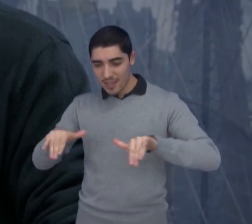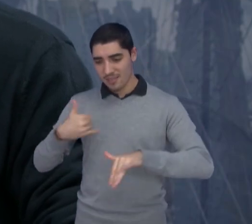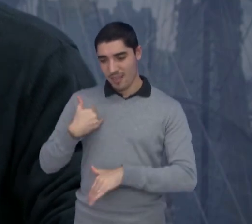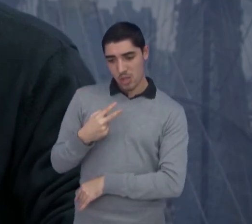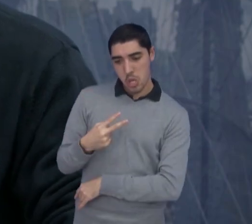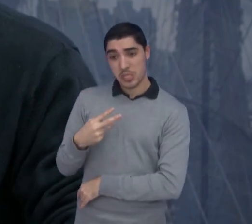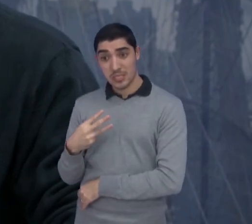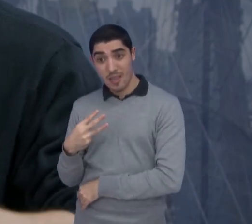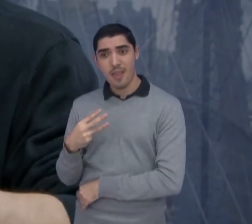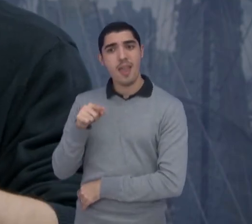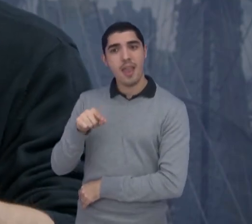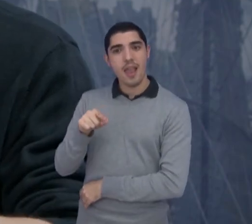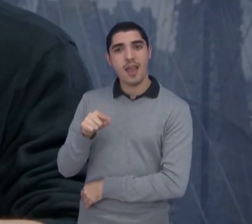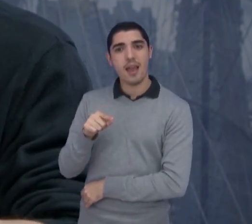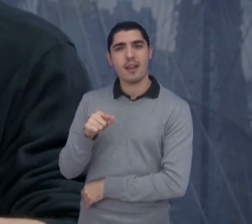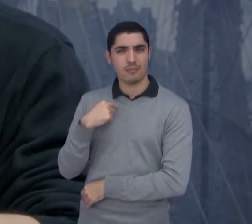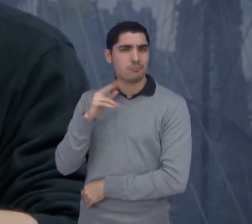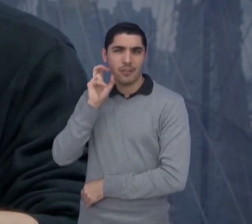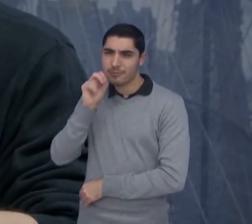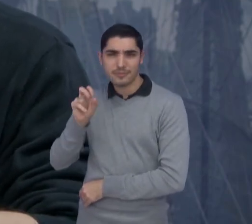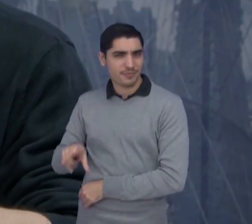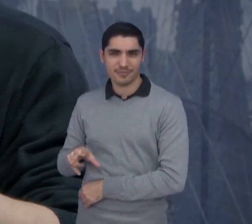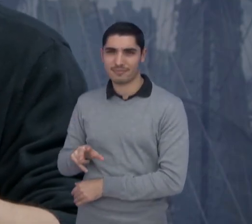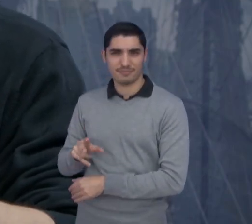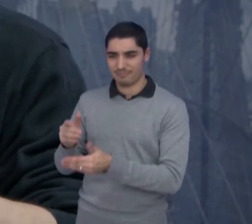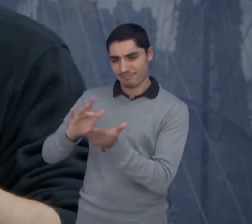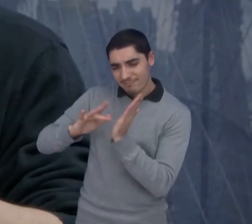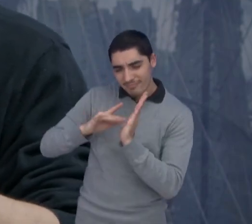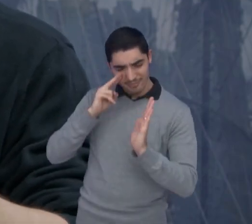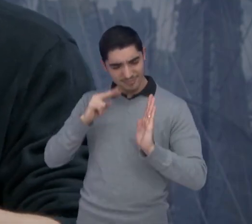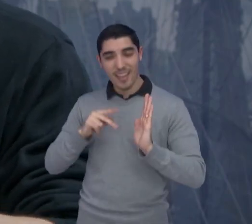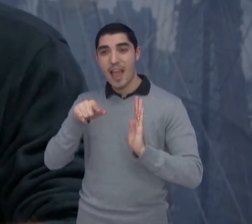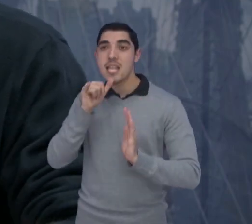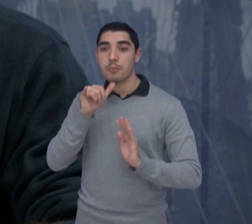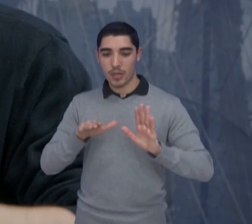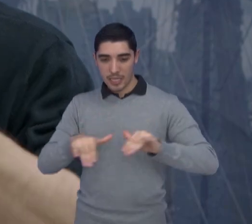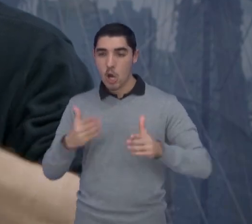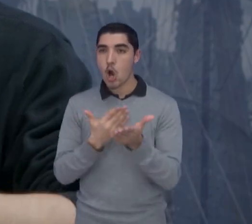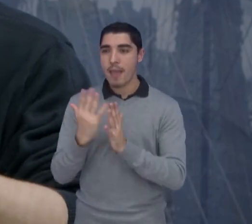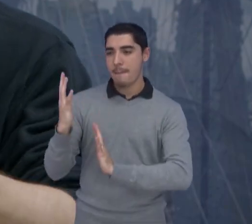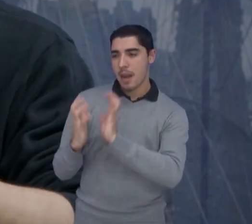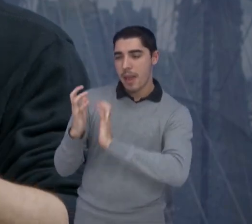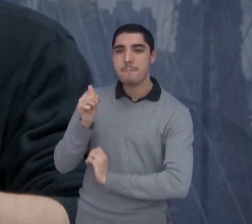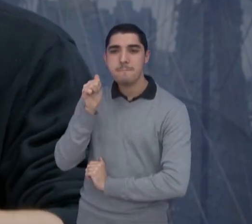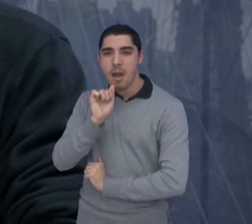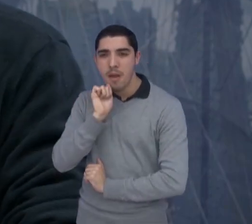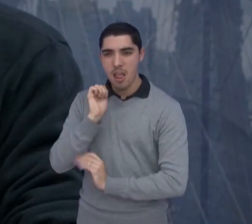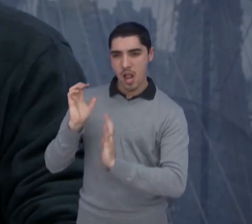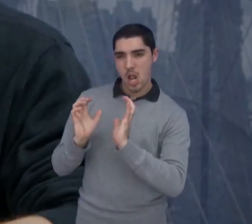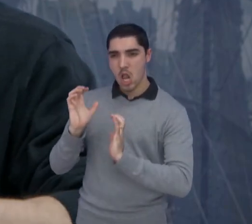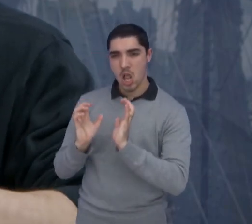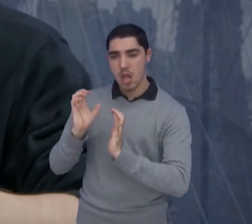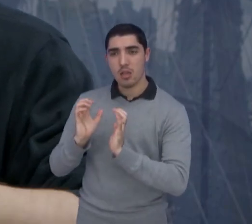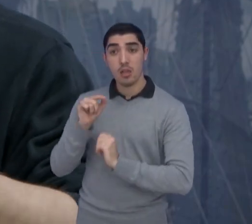que começam a... Eu vi vários a criancinha começa a brigar com a mãe e começa a imitar que tá brigando com a mãe e usa